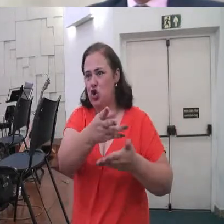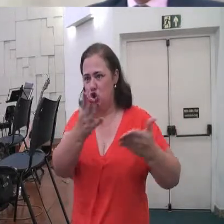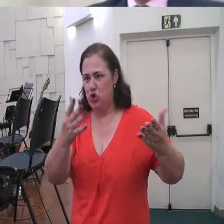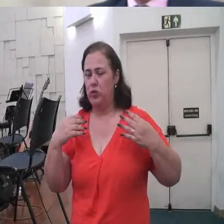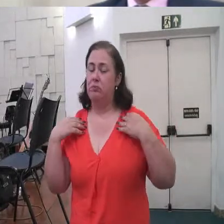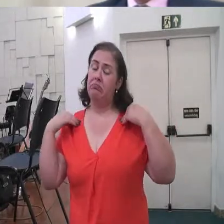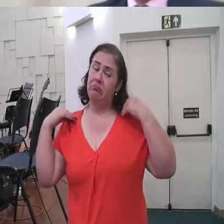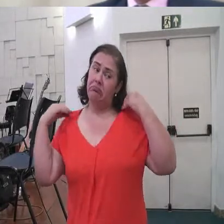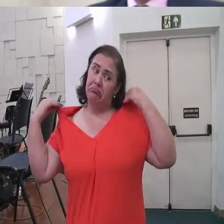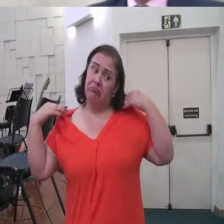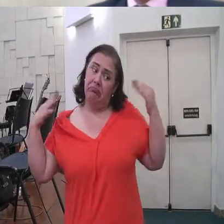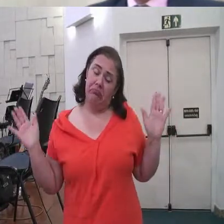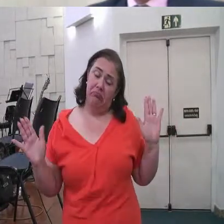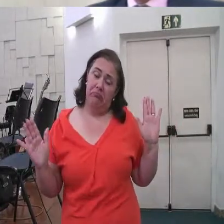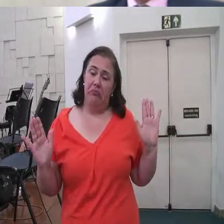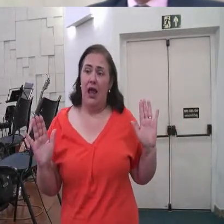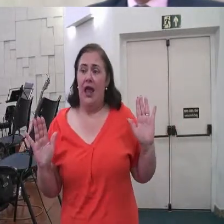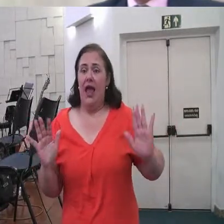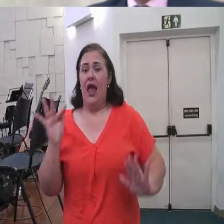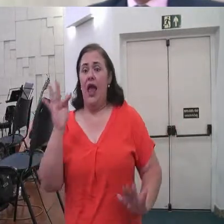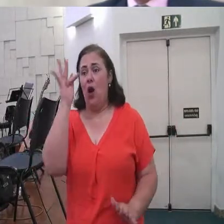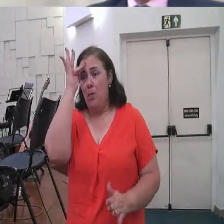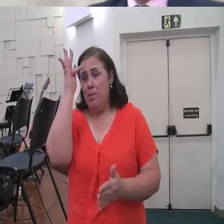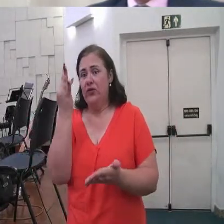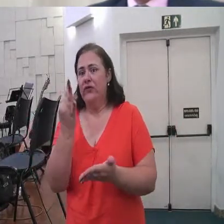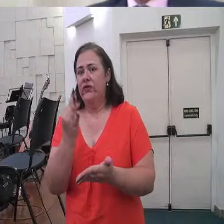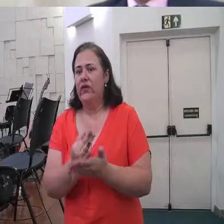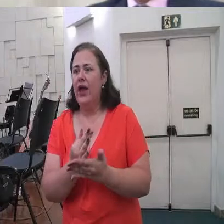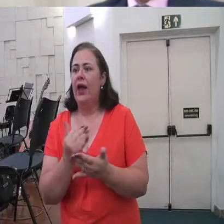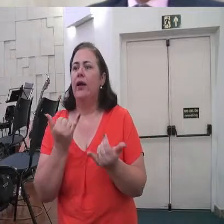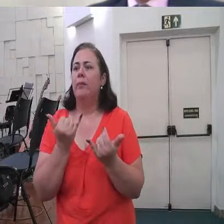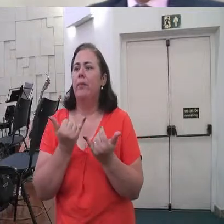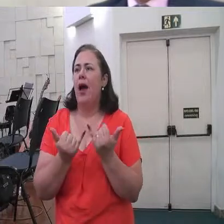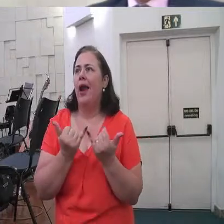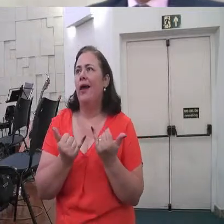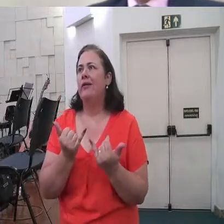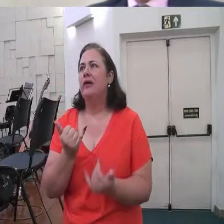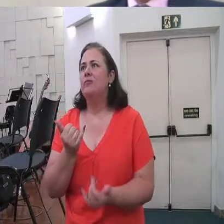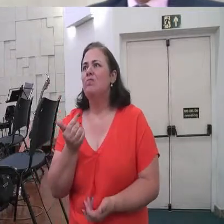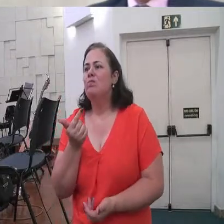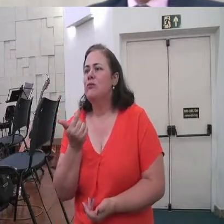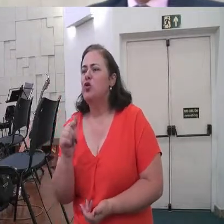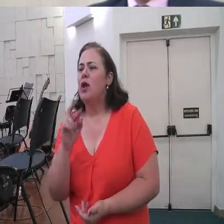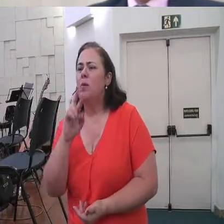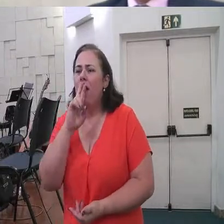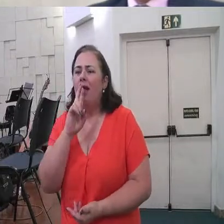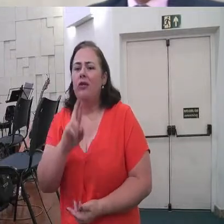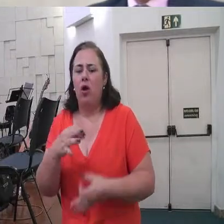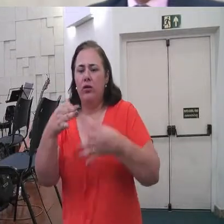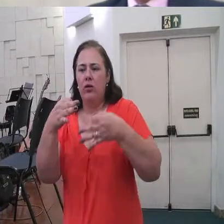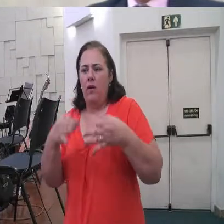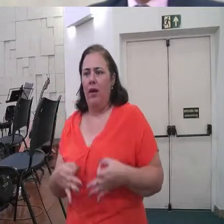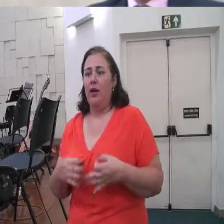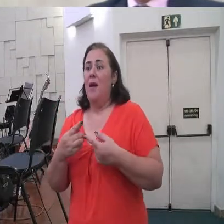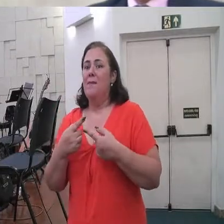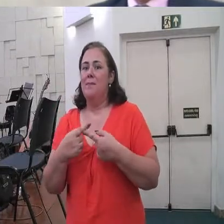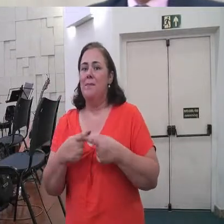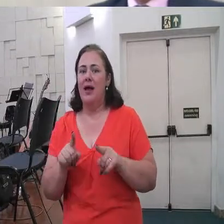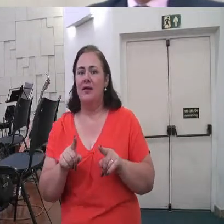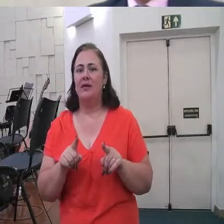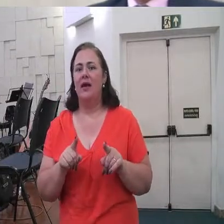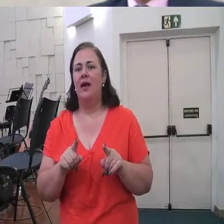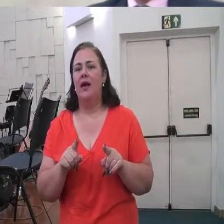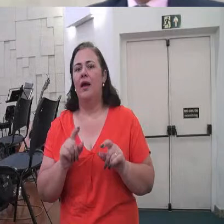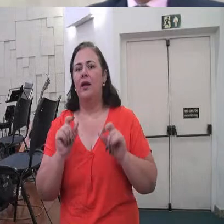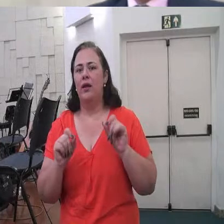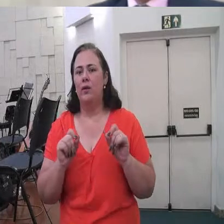fé sem respostas satisfatórias, mas que de uma certa forma identifica alguém. Talvez você